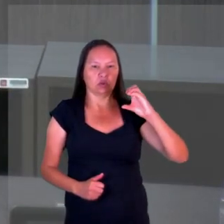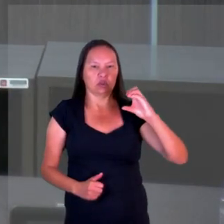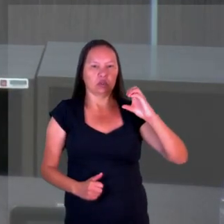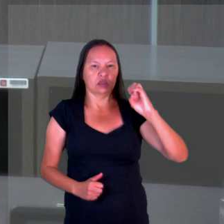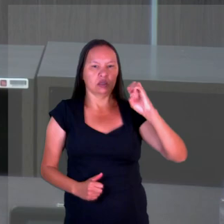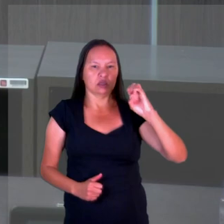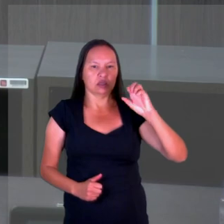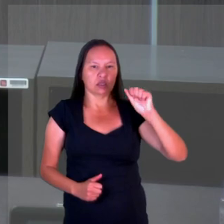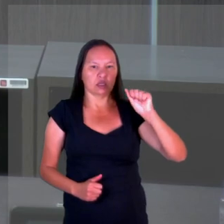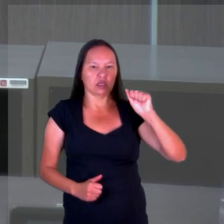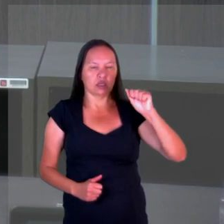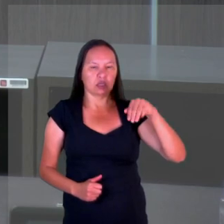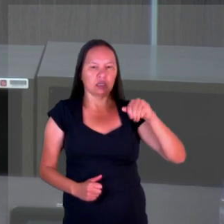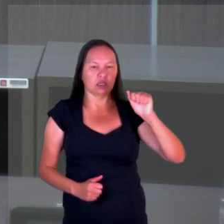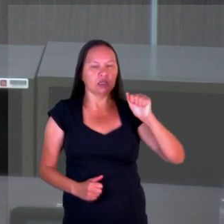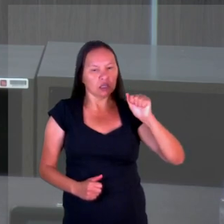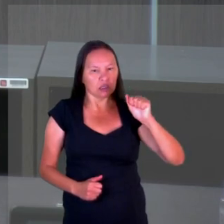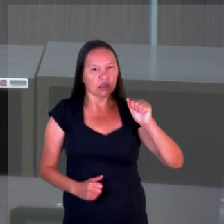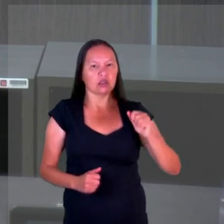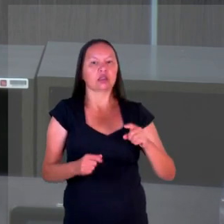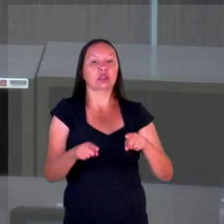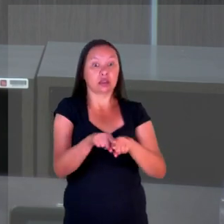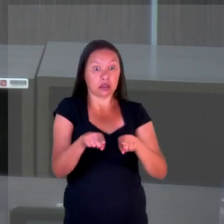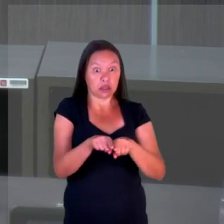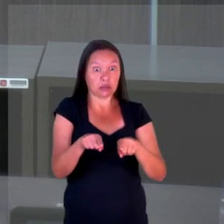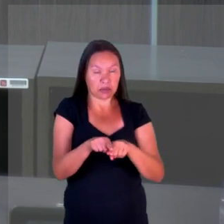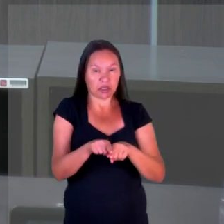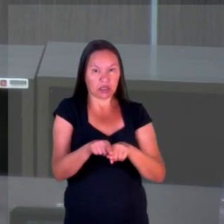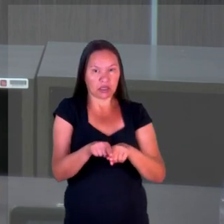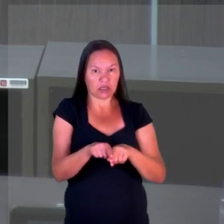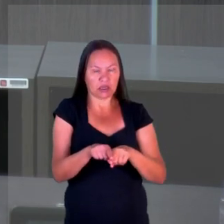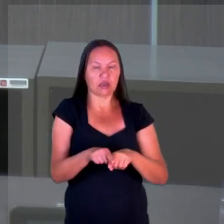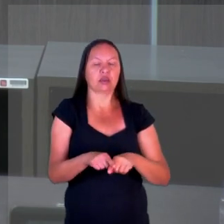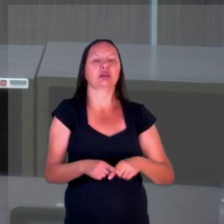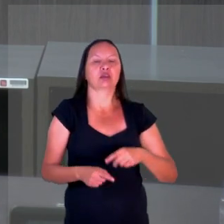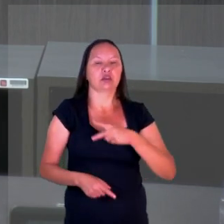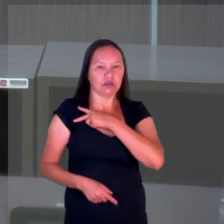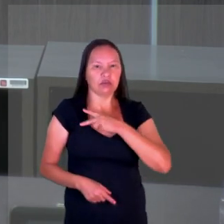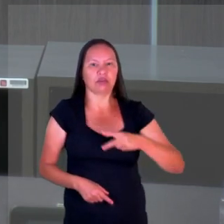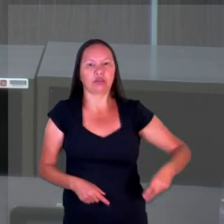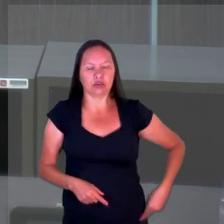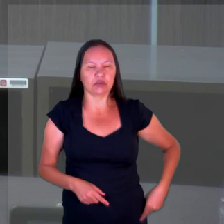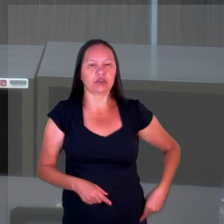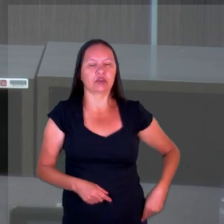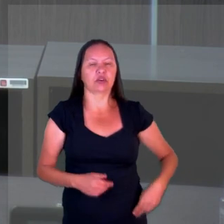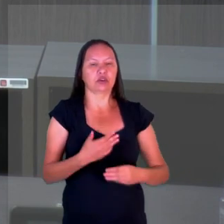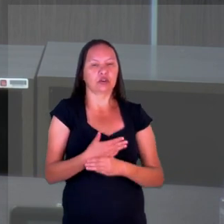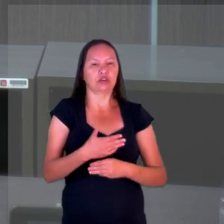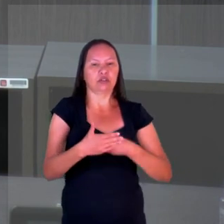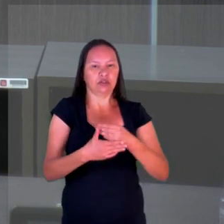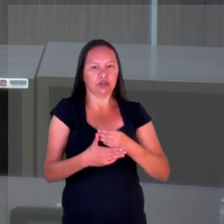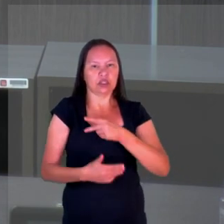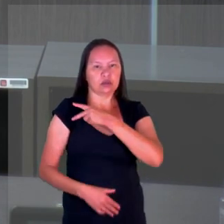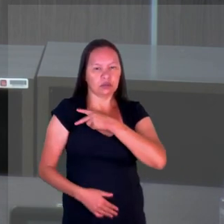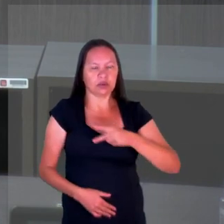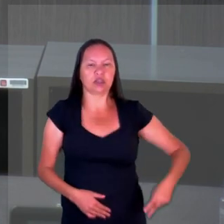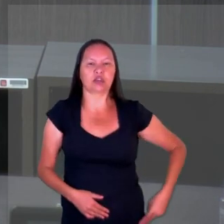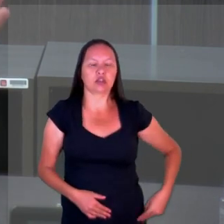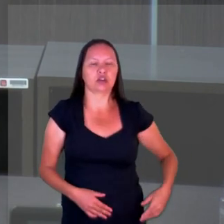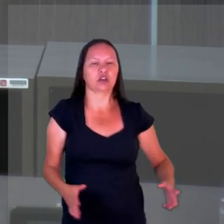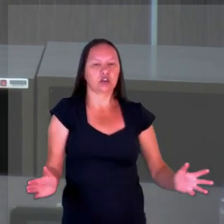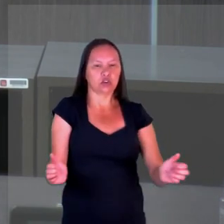a nossa procuradora geral capixab ela até bem pouco foi a presidente Eu fui o vice-presidente e nós ali eh